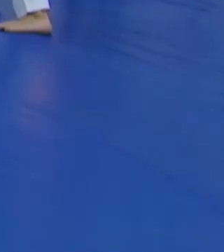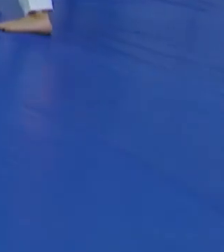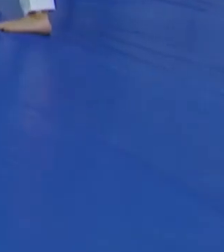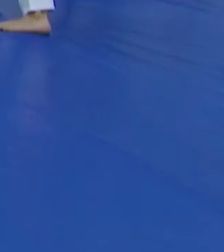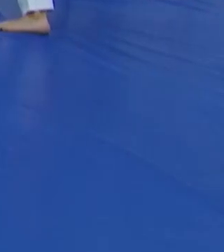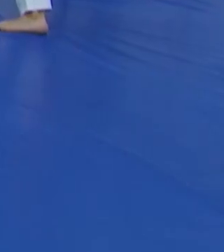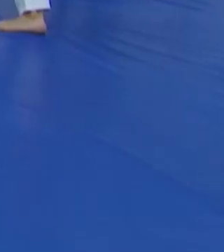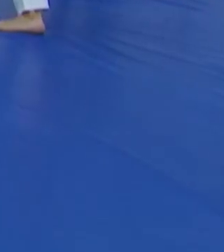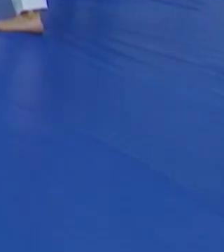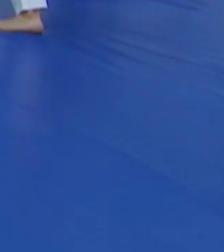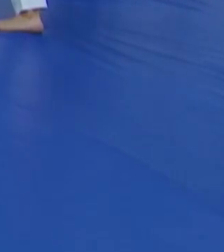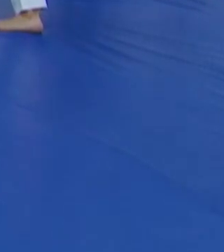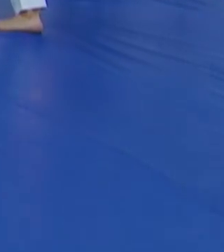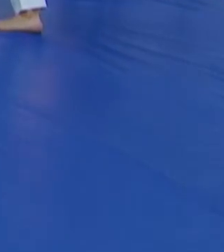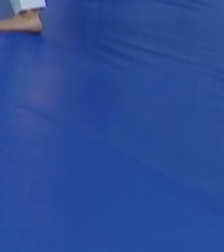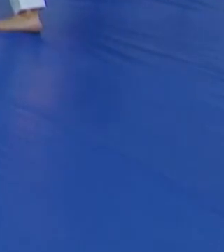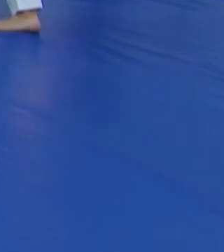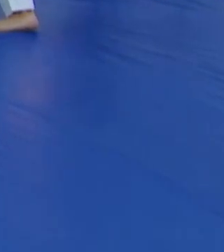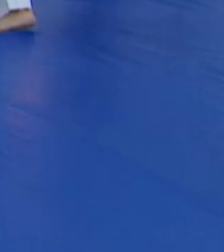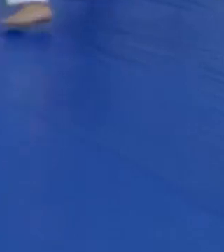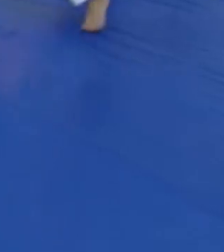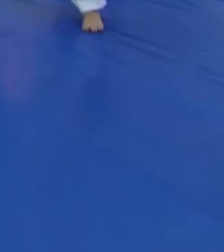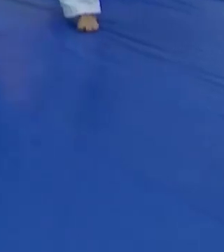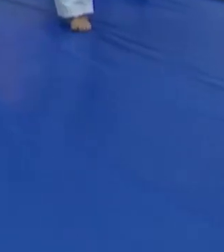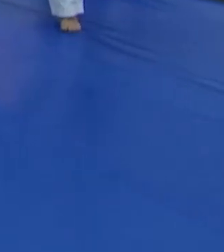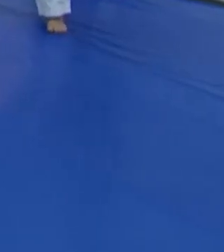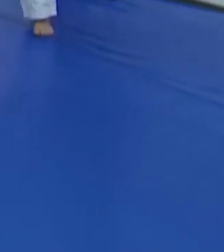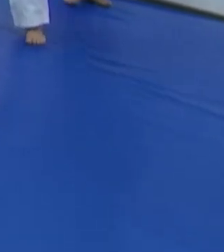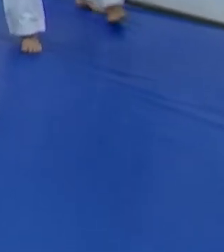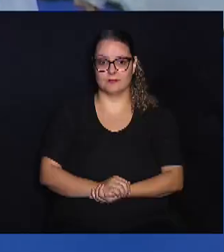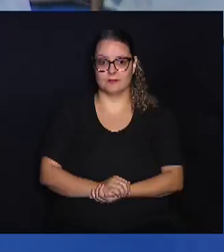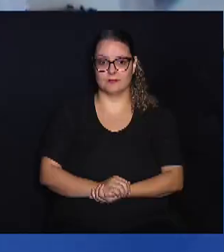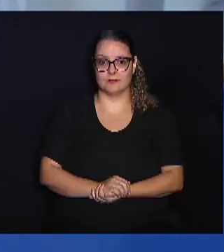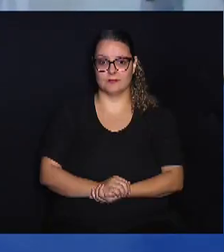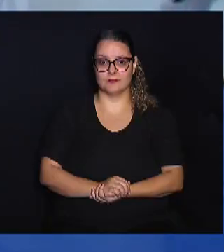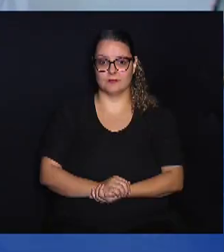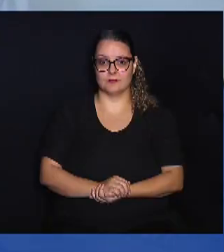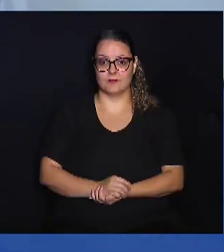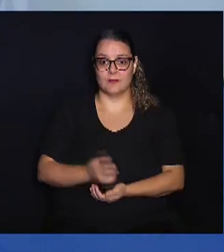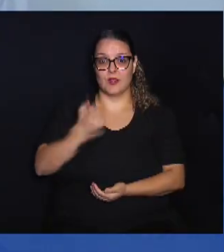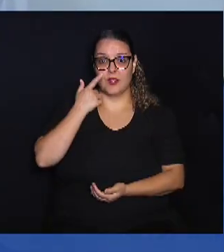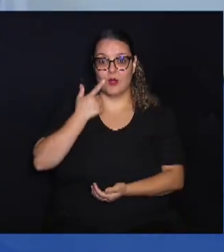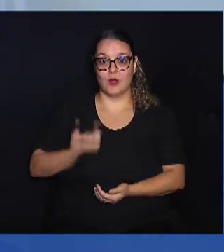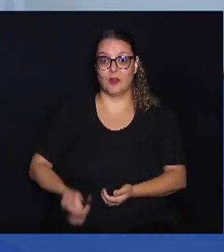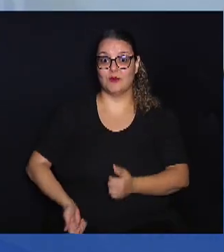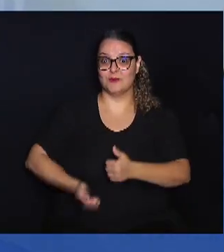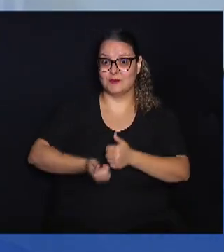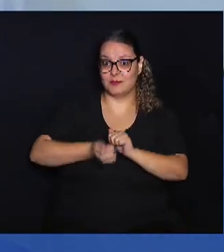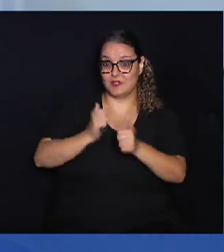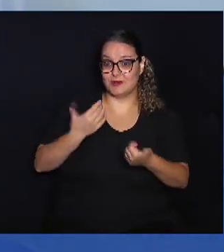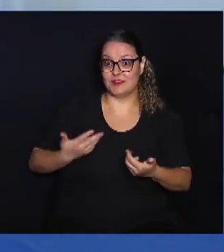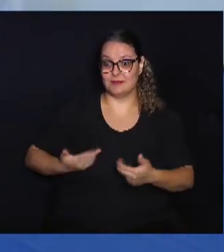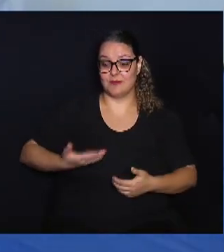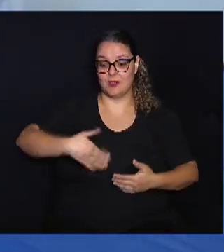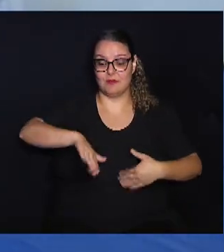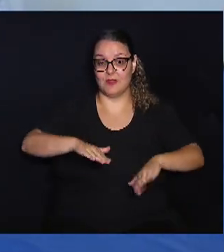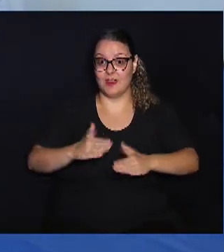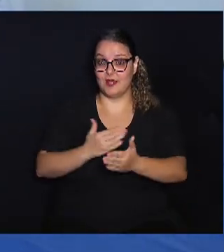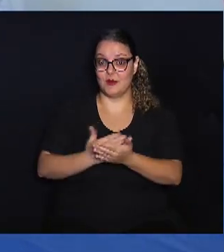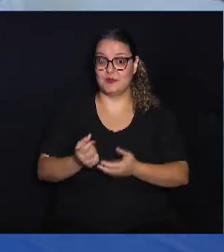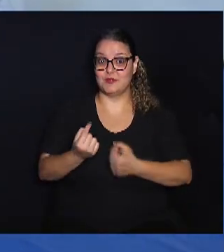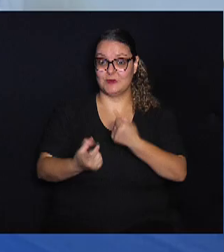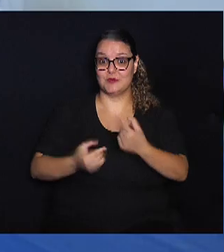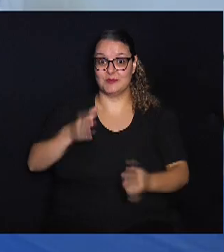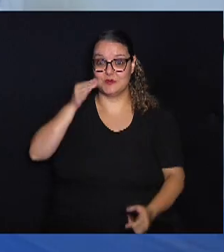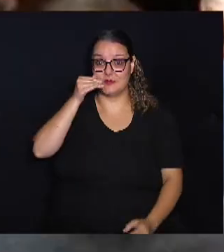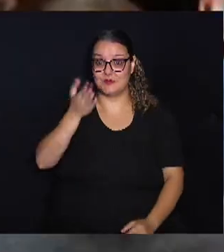Olha o esporte aí, eu sou o Rafael Turati, o tema de hoje, como vocês podem ver, é o Karatê. E como sempre, a gente começa com algumas curiosidades,